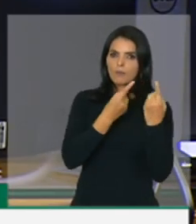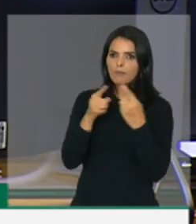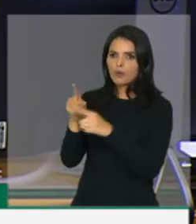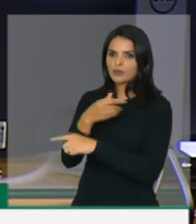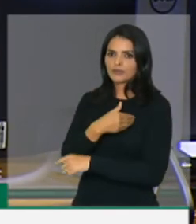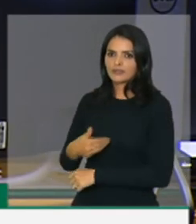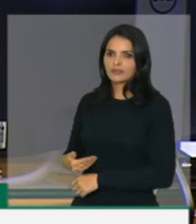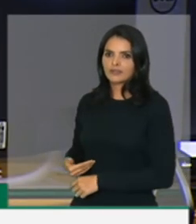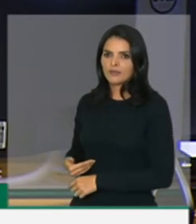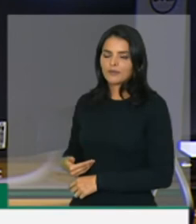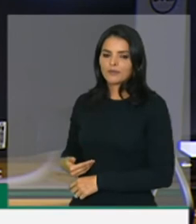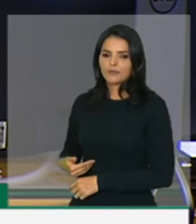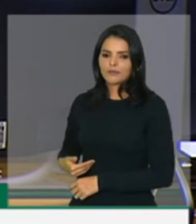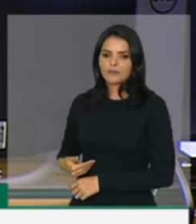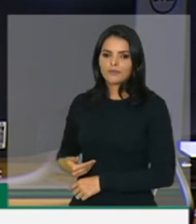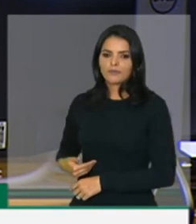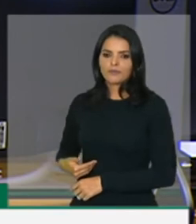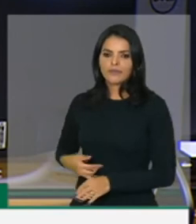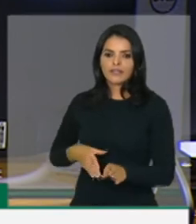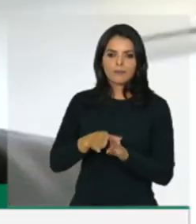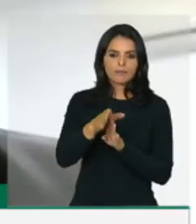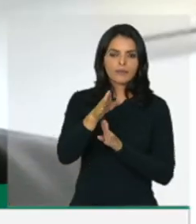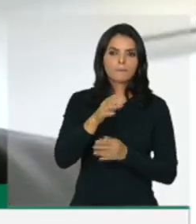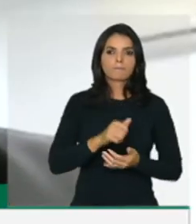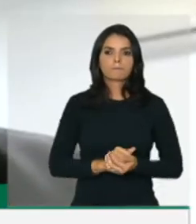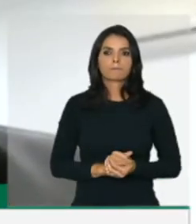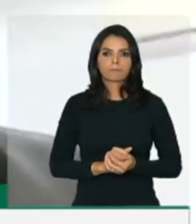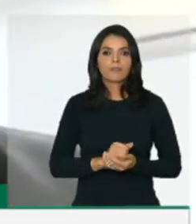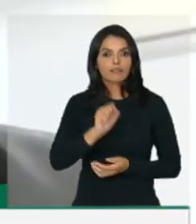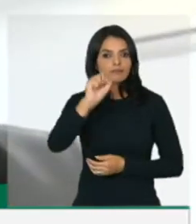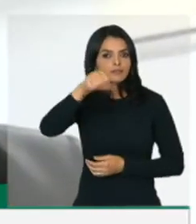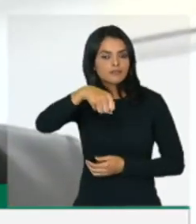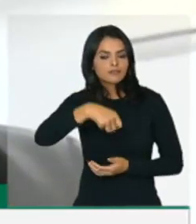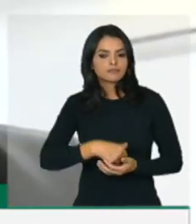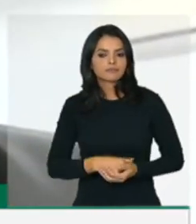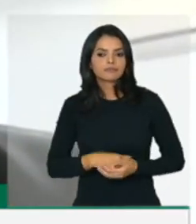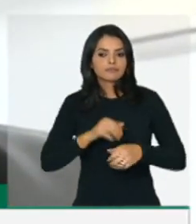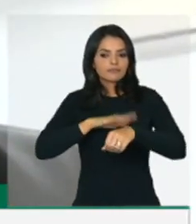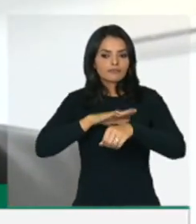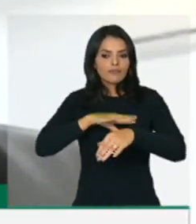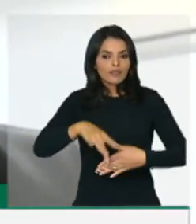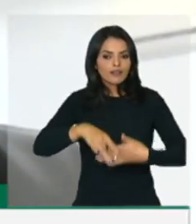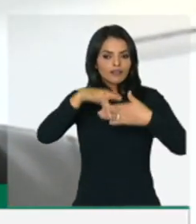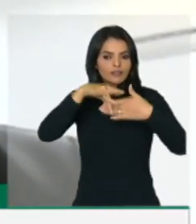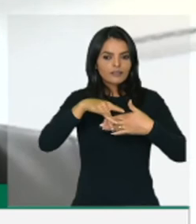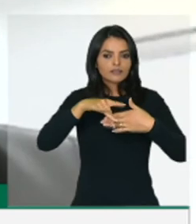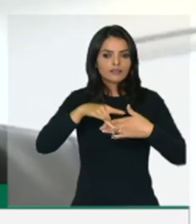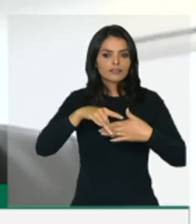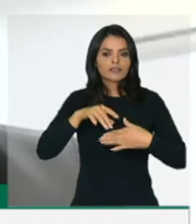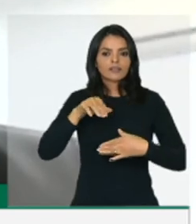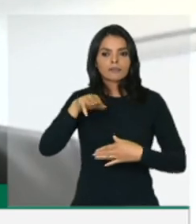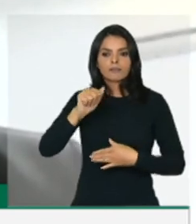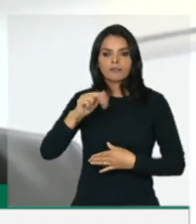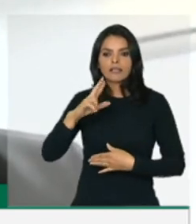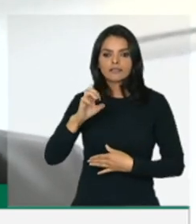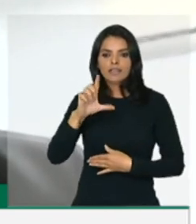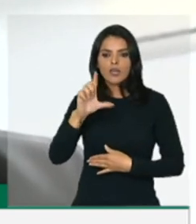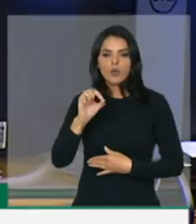caso. Senhor presidente, a oposição orienta sim e o tempo de liderança será exercida pelo deputado Marcelo